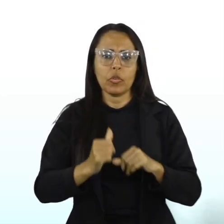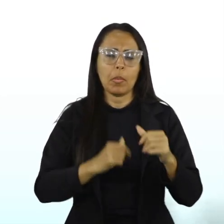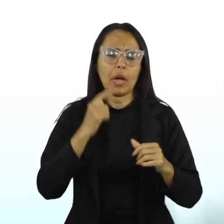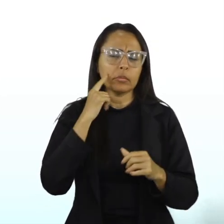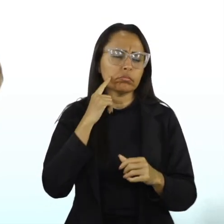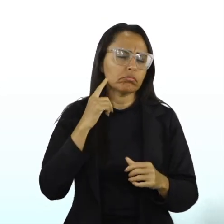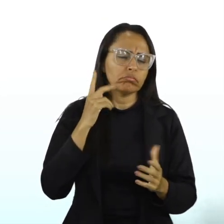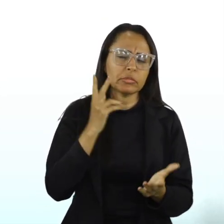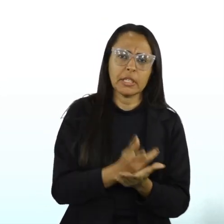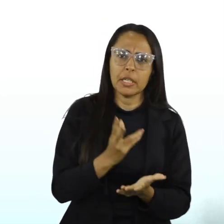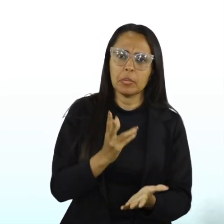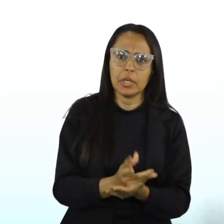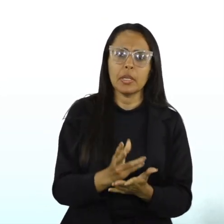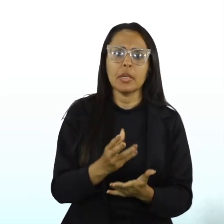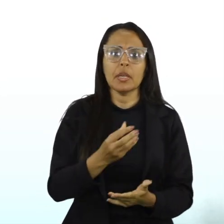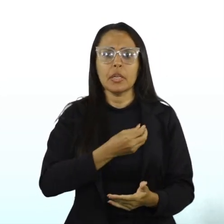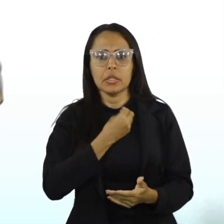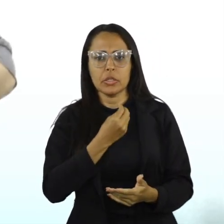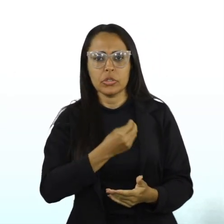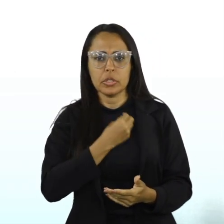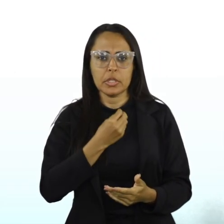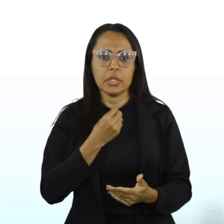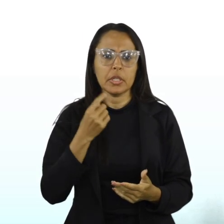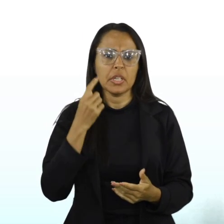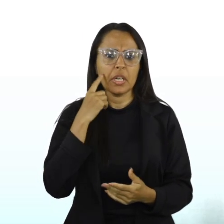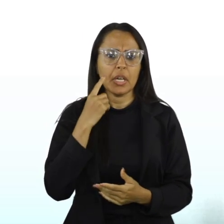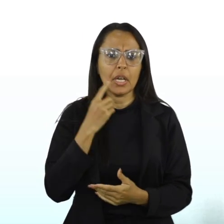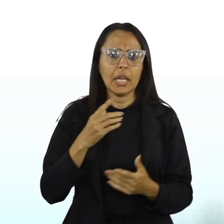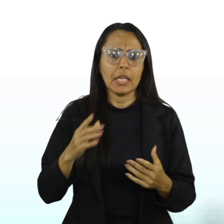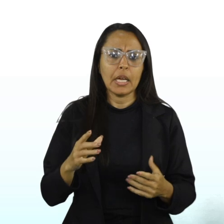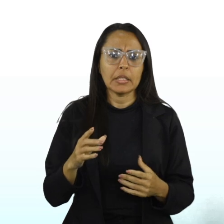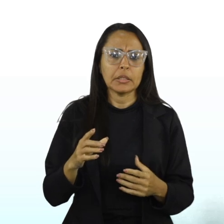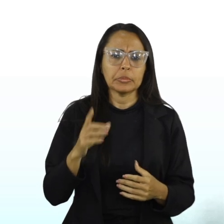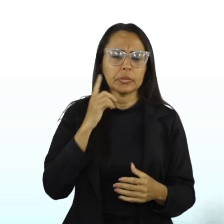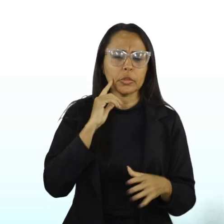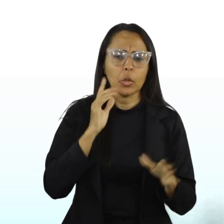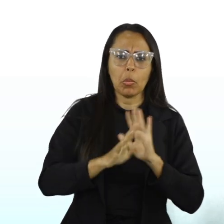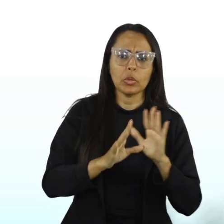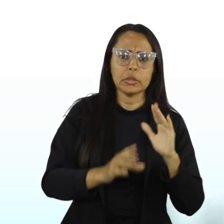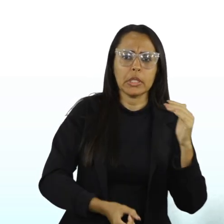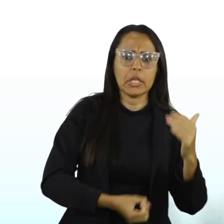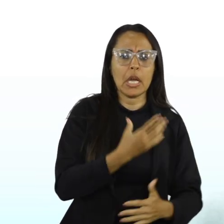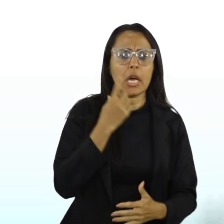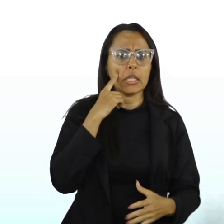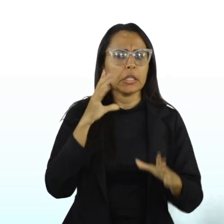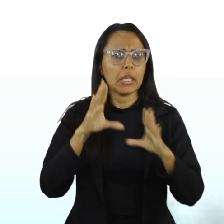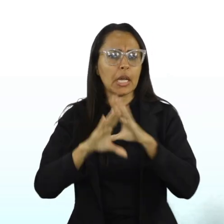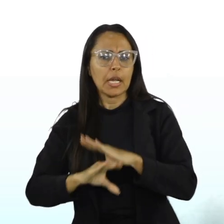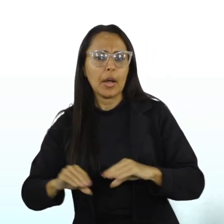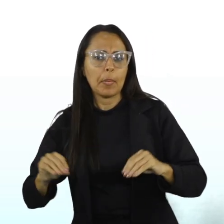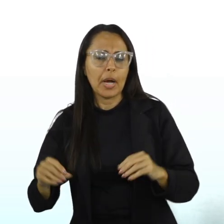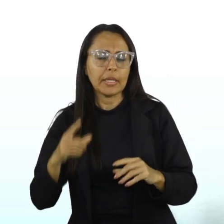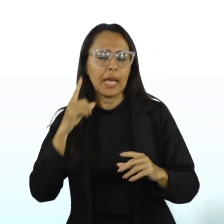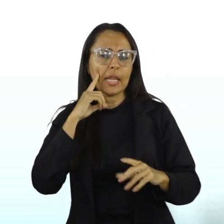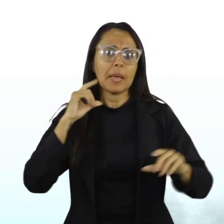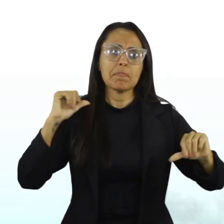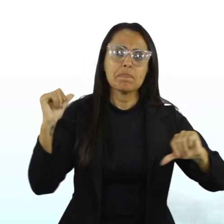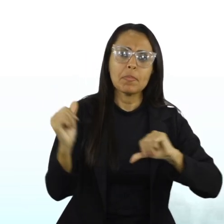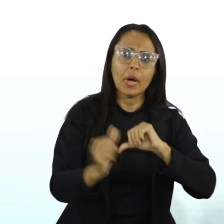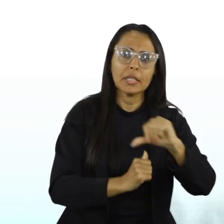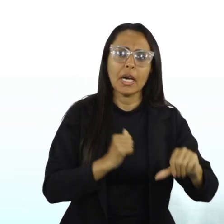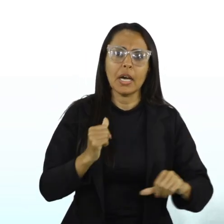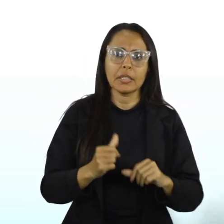outra sem existir dissipações. A energia não pode ser nem criada nem destruída, ela apenas é transformada de